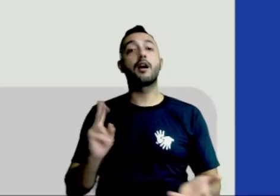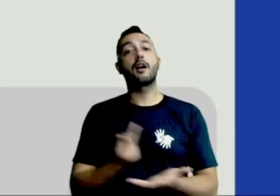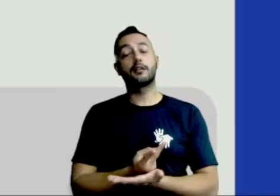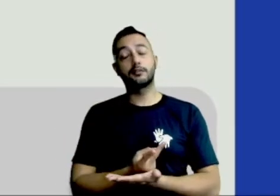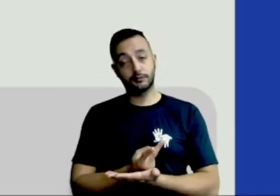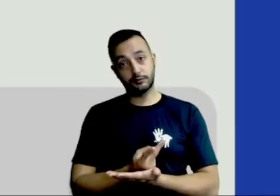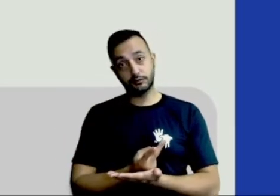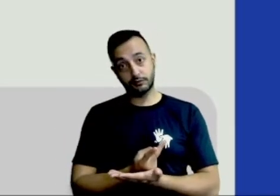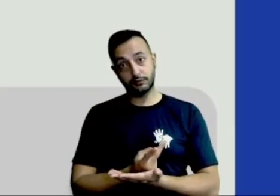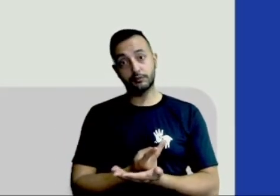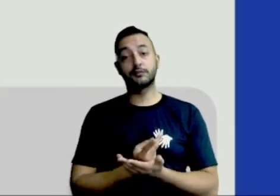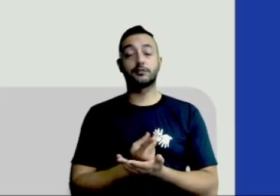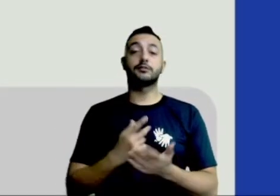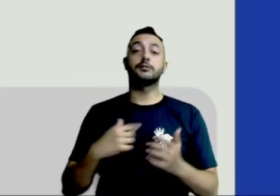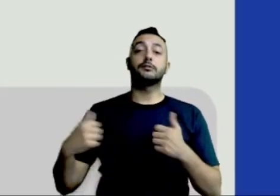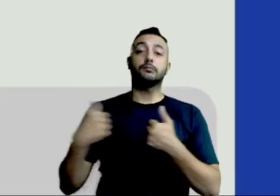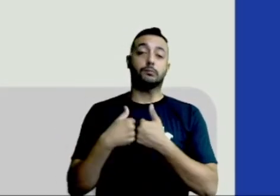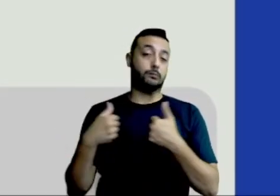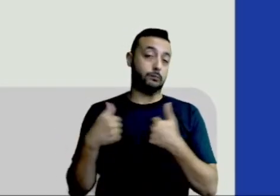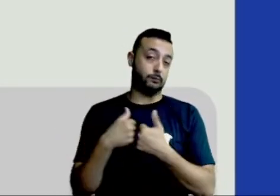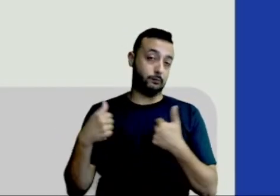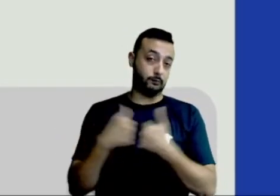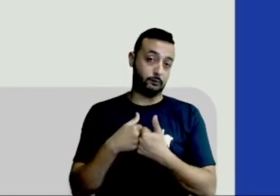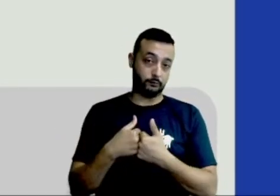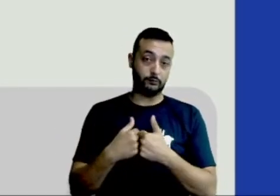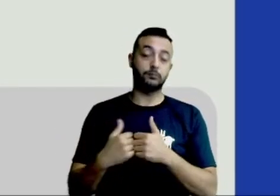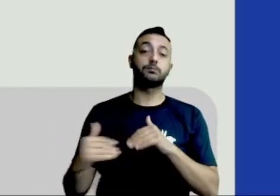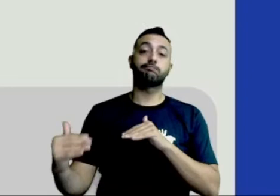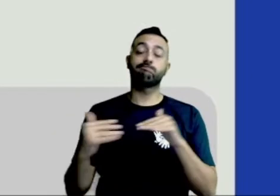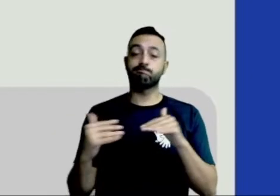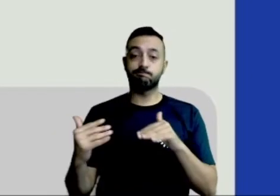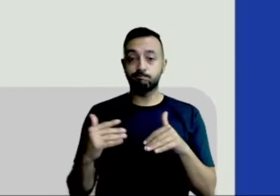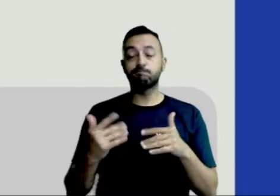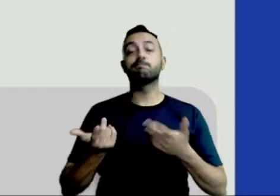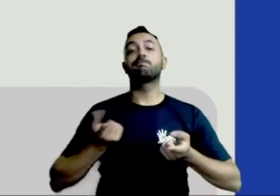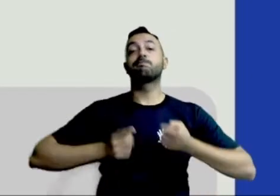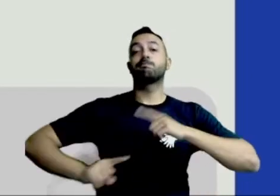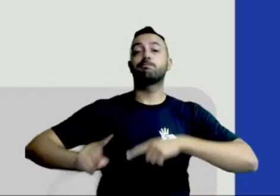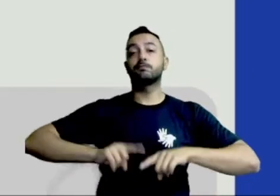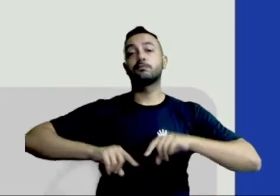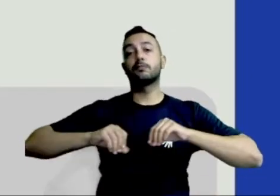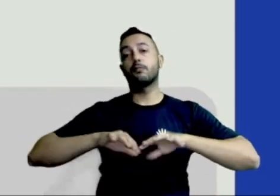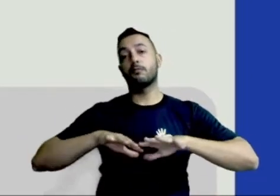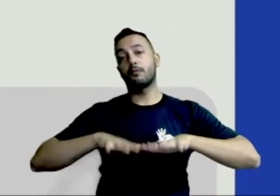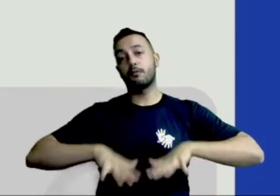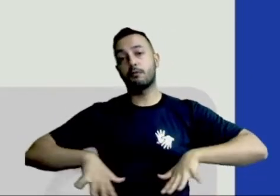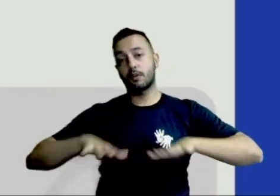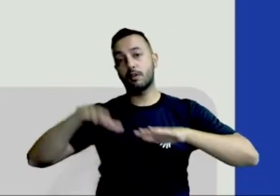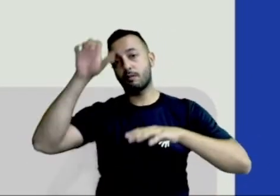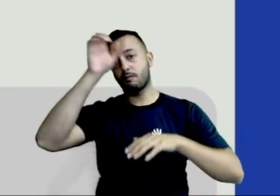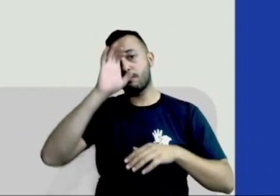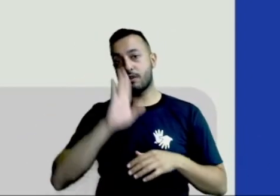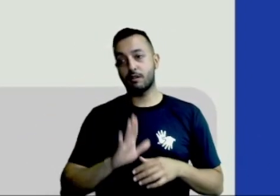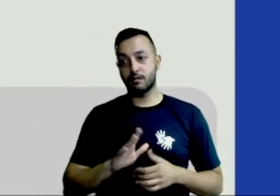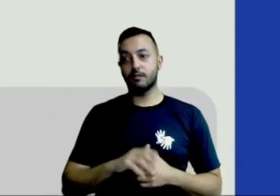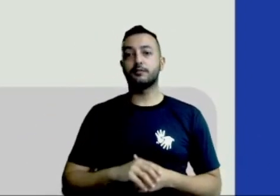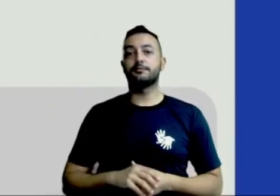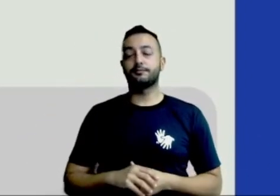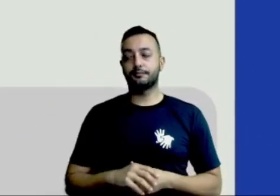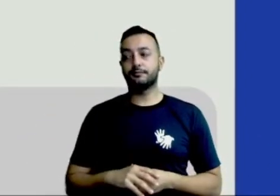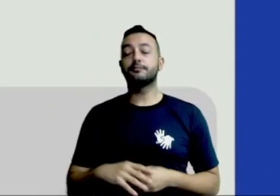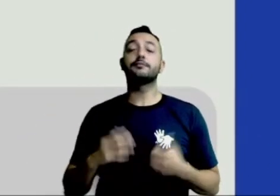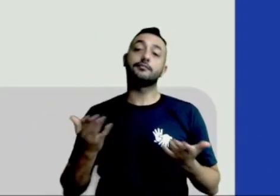gerou aqui em isso Acabou gerando grandes embates em relação ao domínio do território brasileiro Tá certo